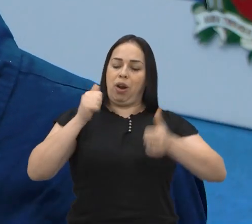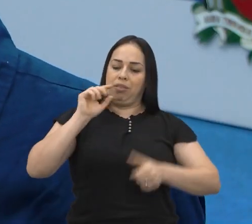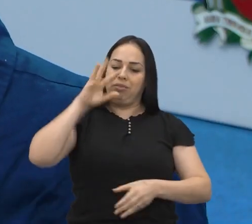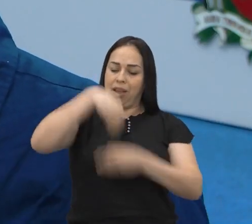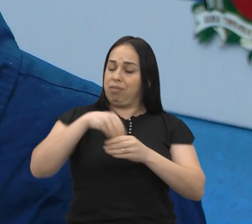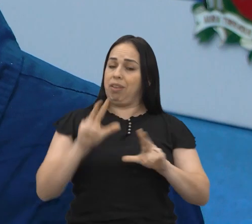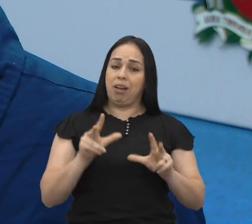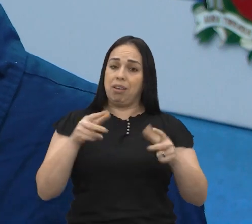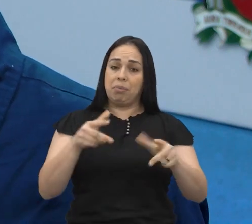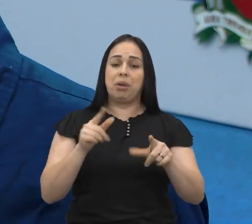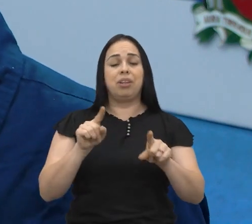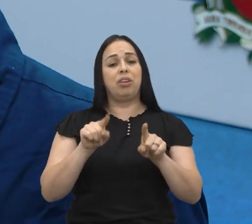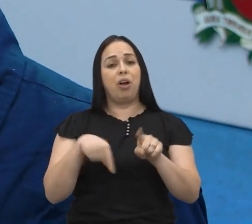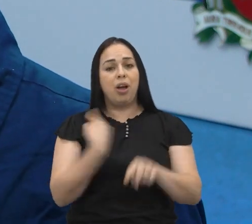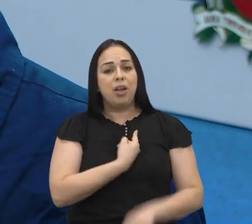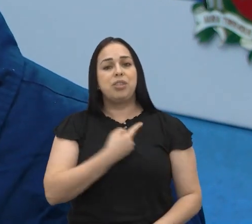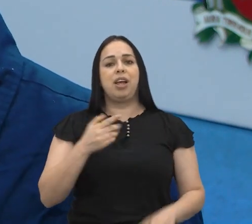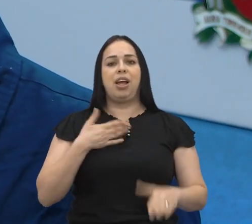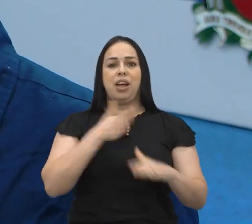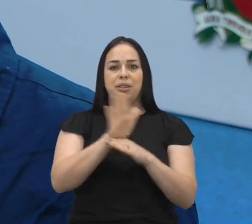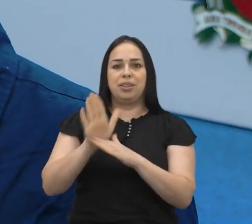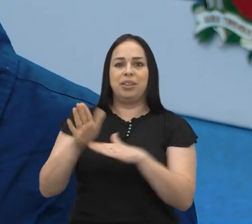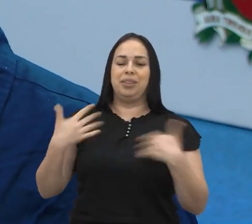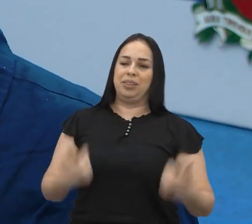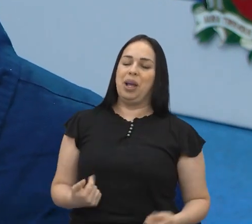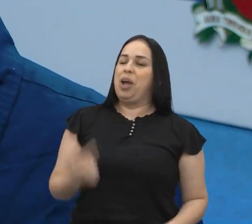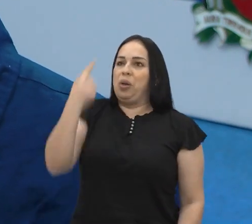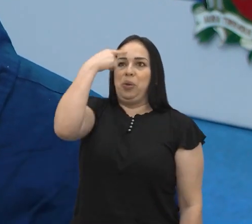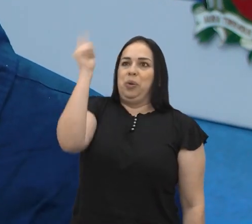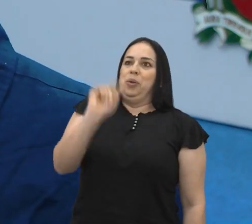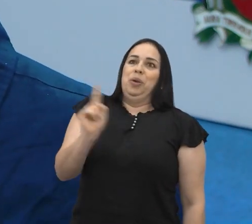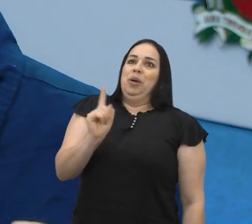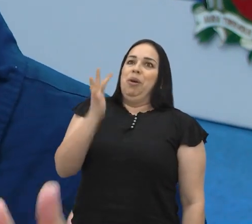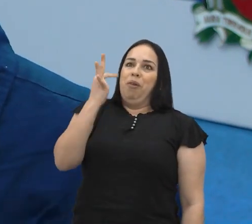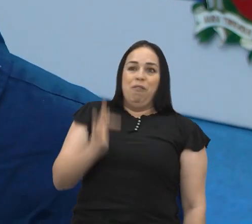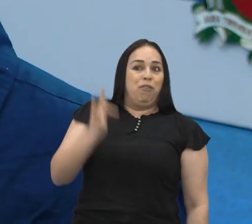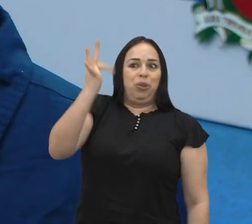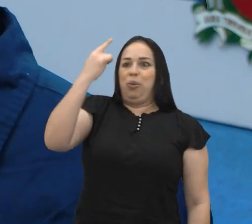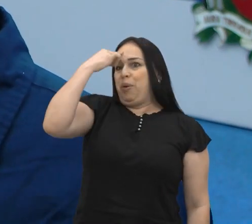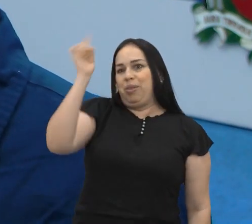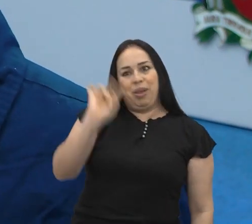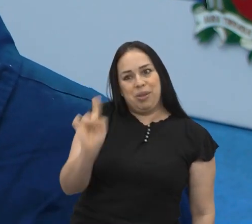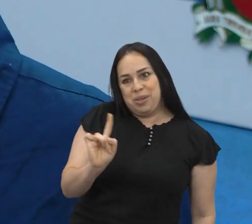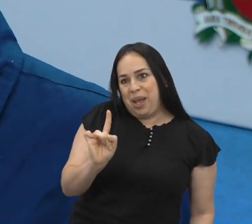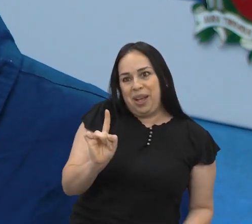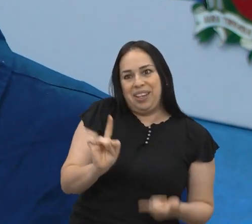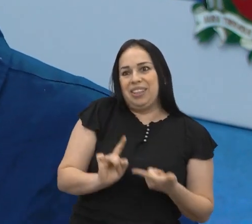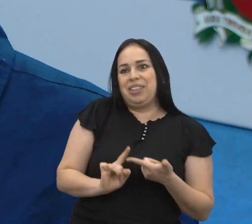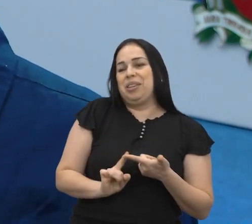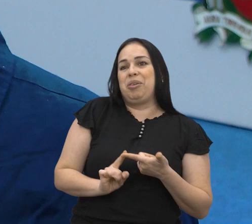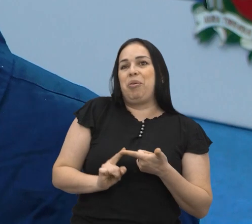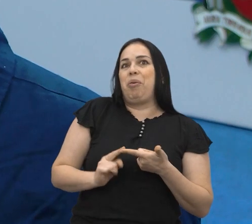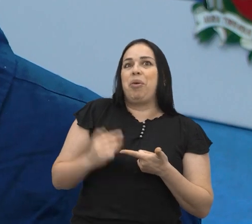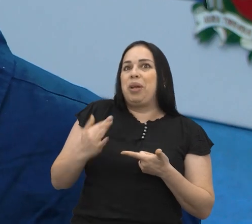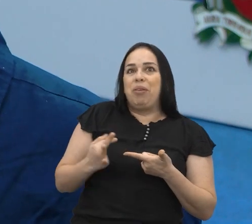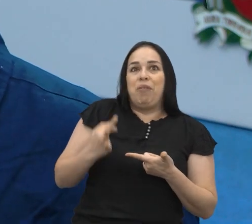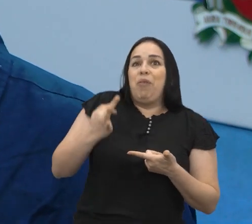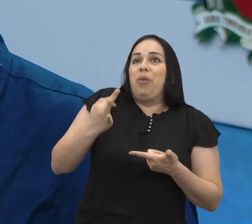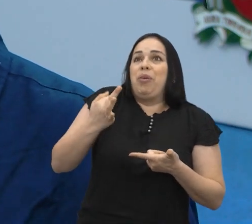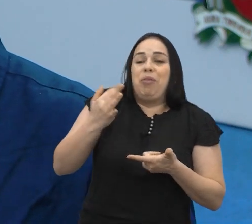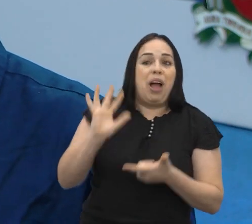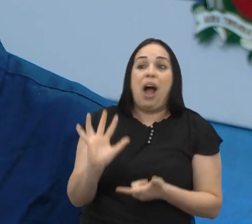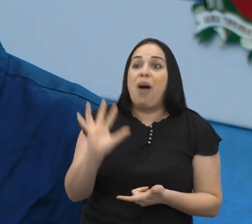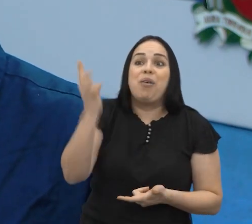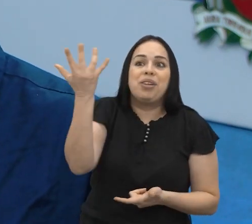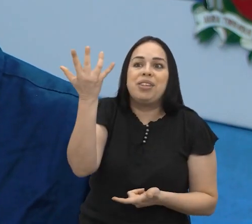vai ser, como serão as coisas, então eu gosto de deixar a coisa um pouco acontecer. As expectativas, claro, são as melhores